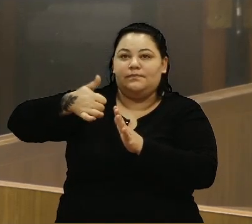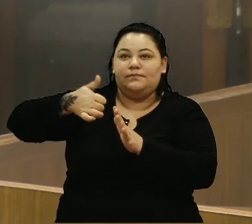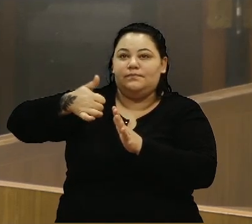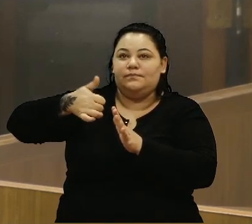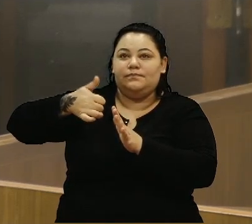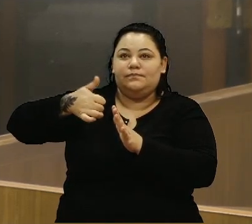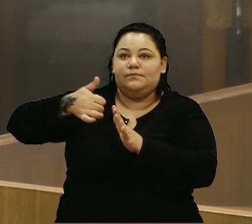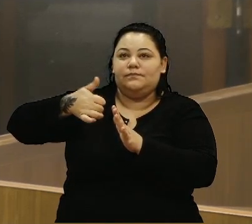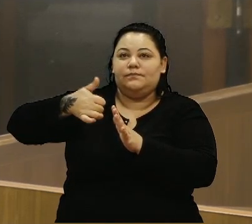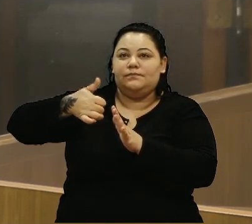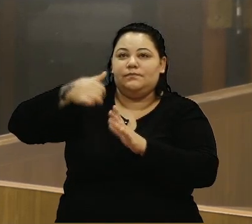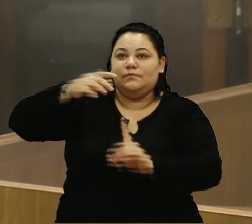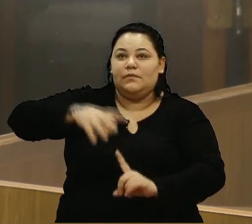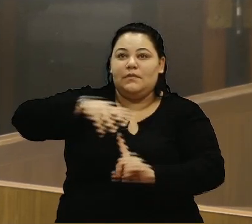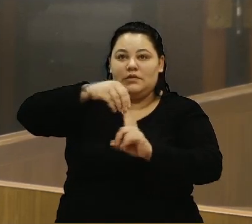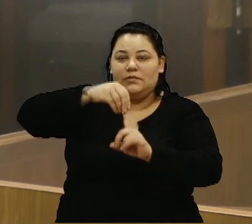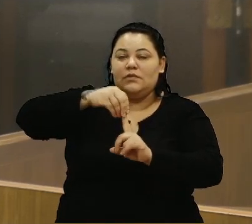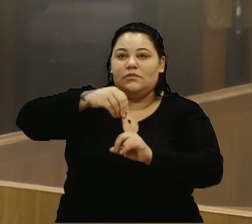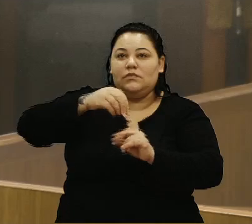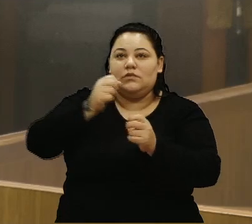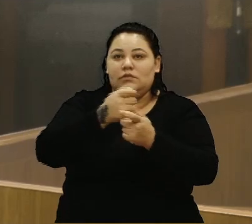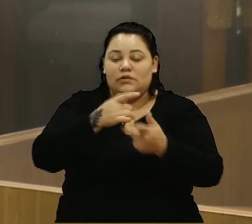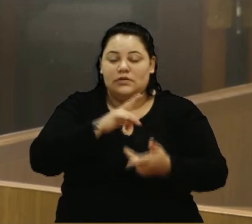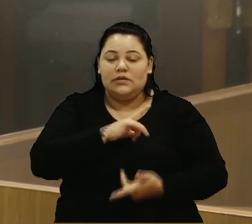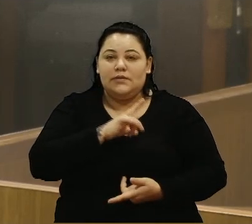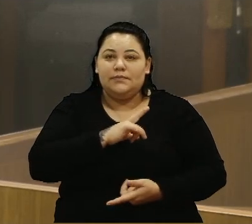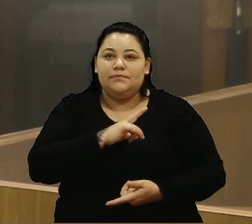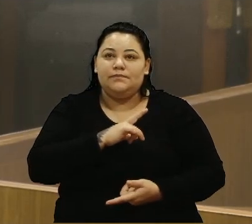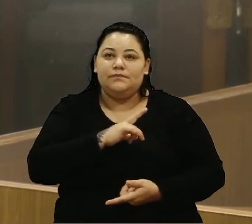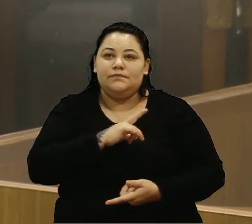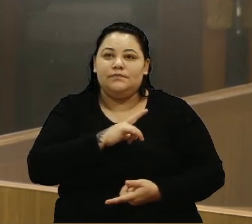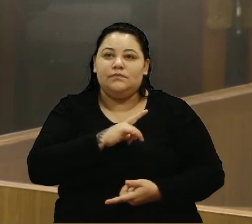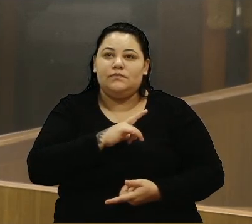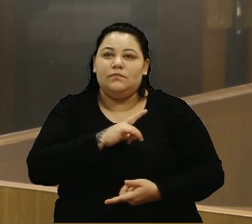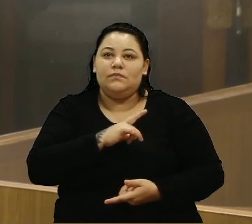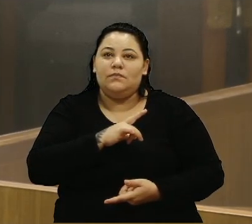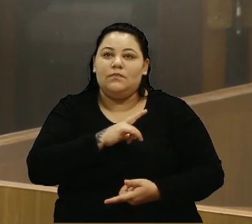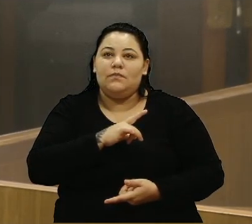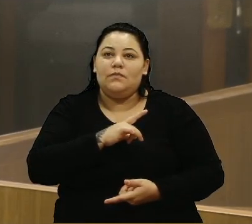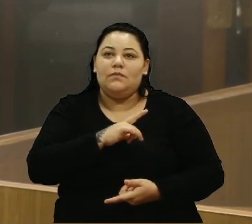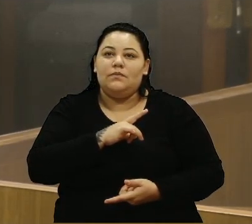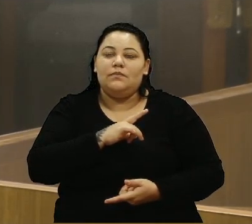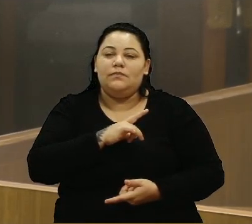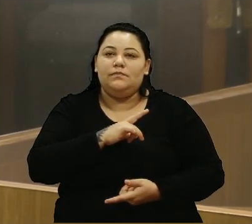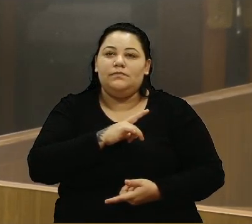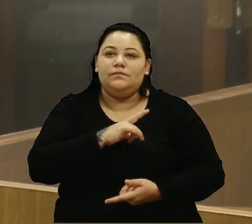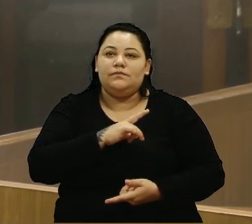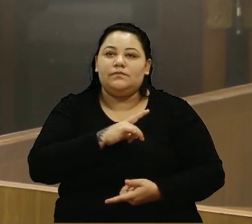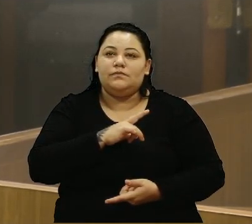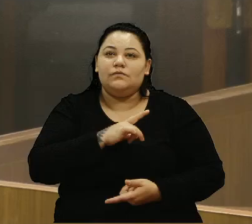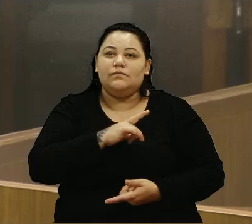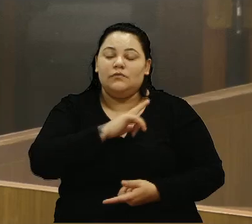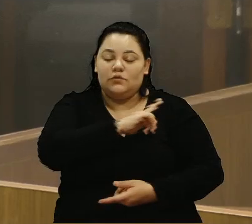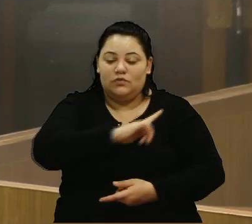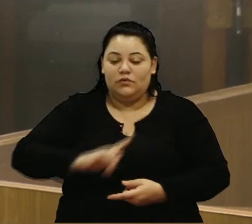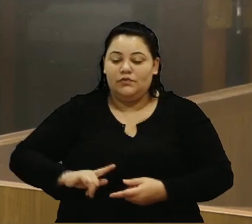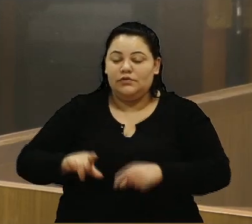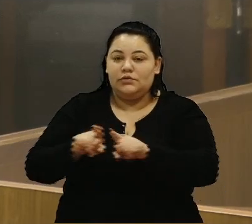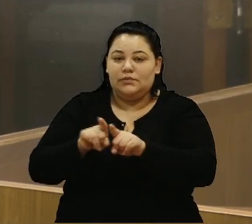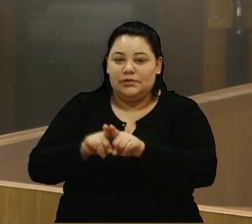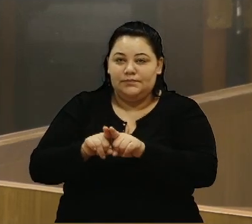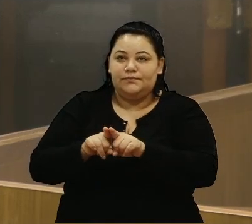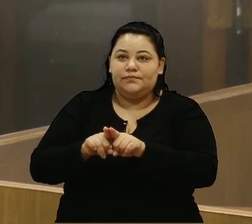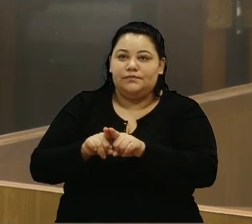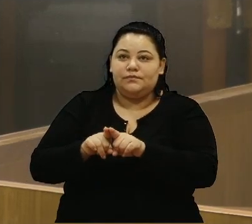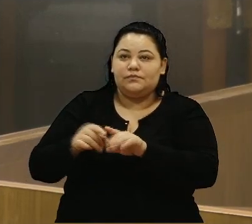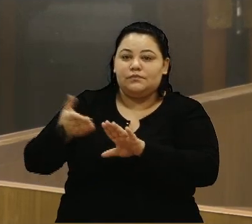Uma principal resistência contra os demandos do governo passado, que a gente